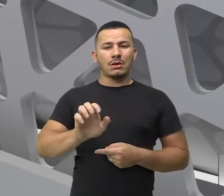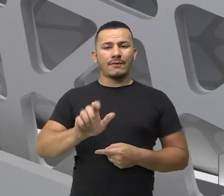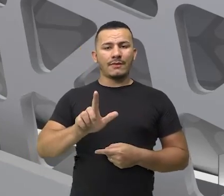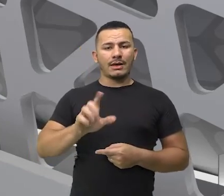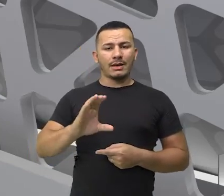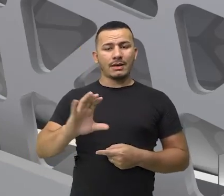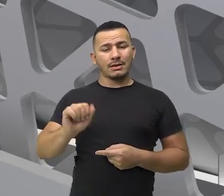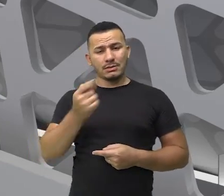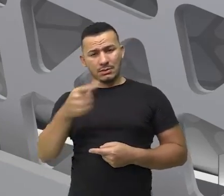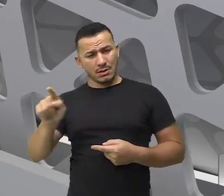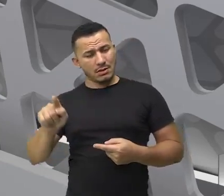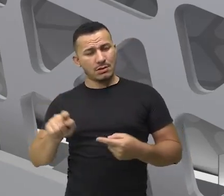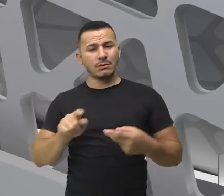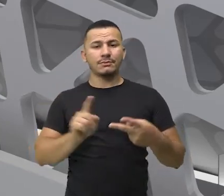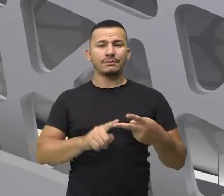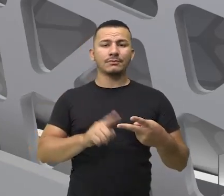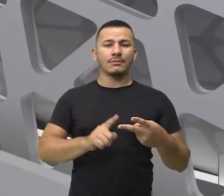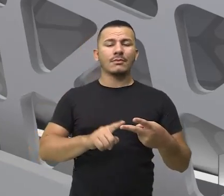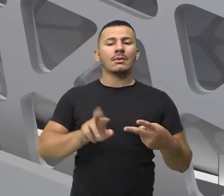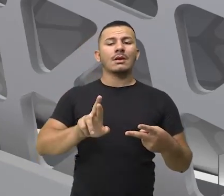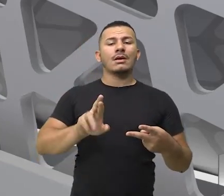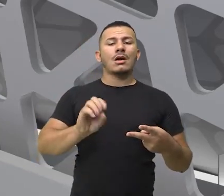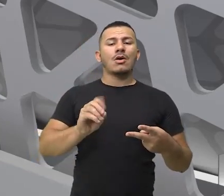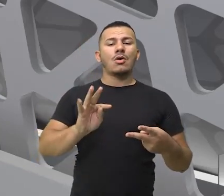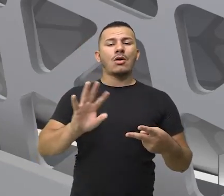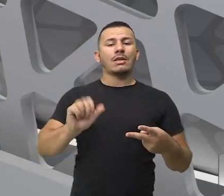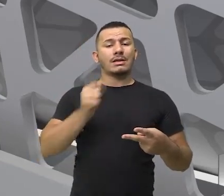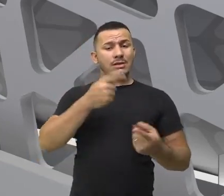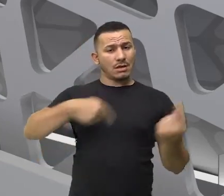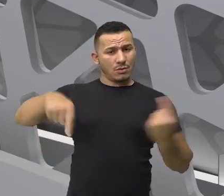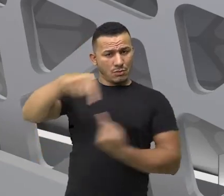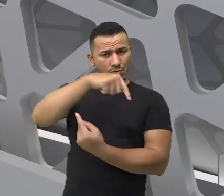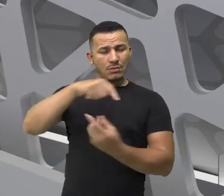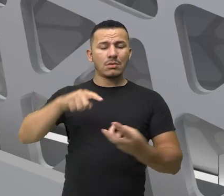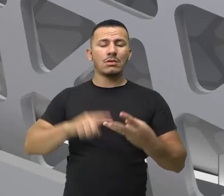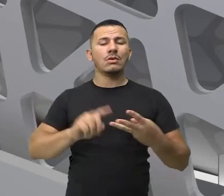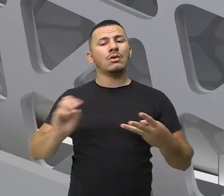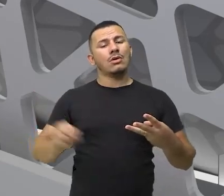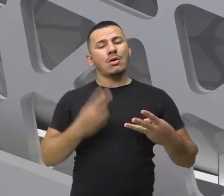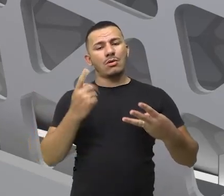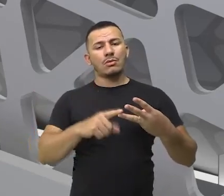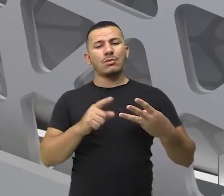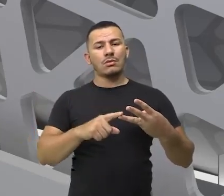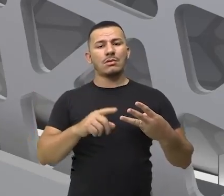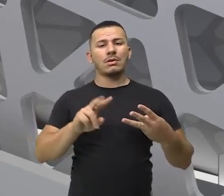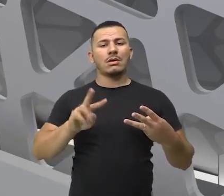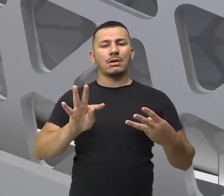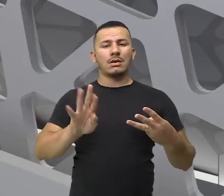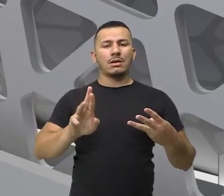reflexão, elas podem ser por rotação e elas podem ser por